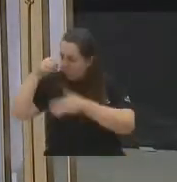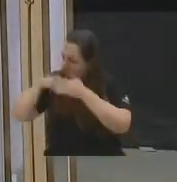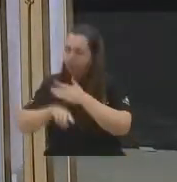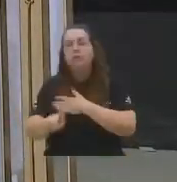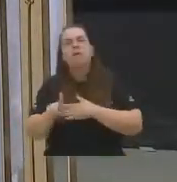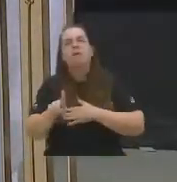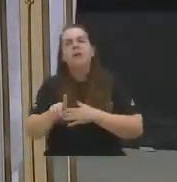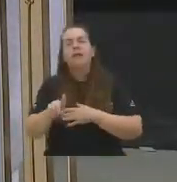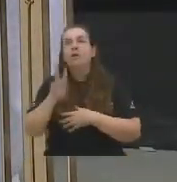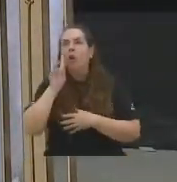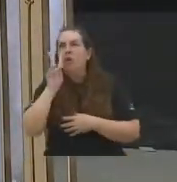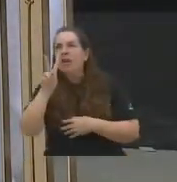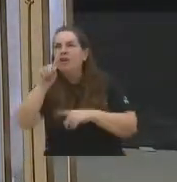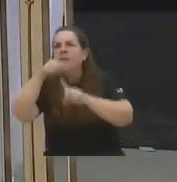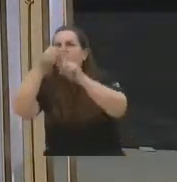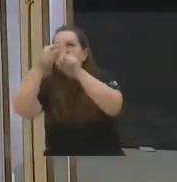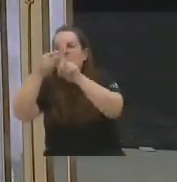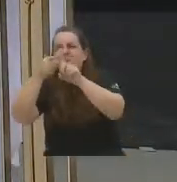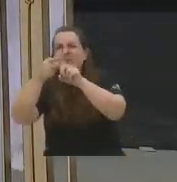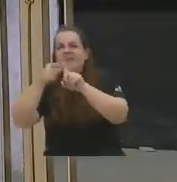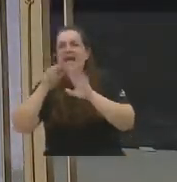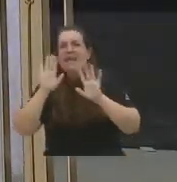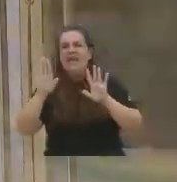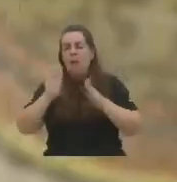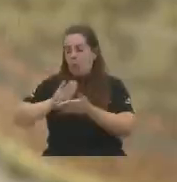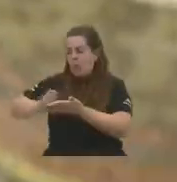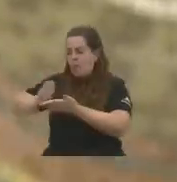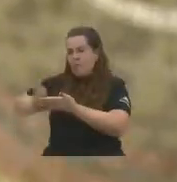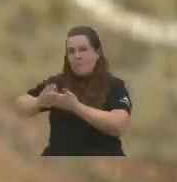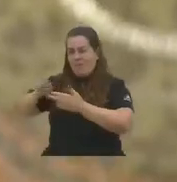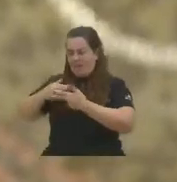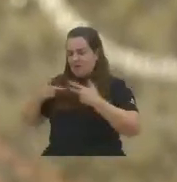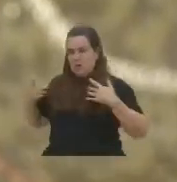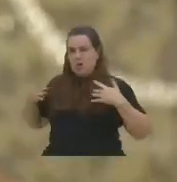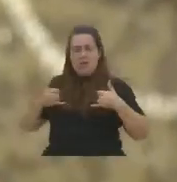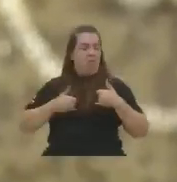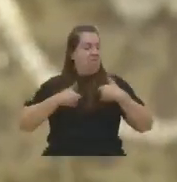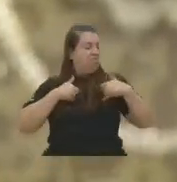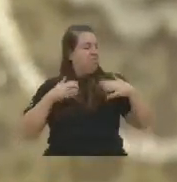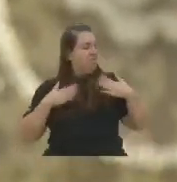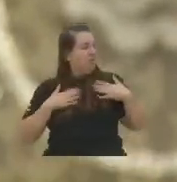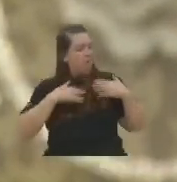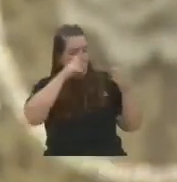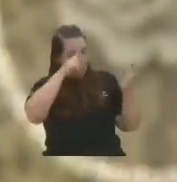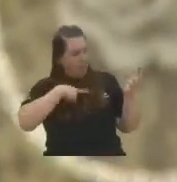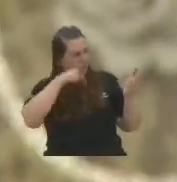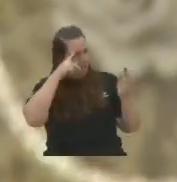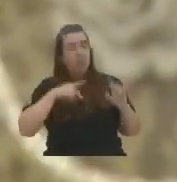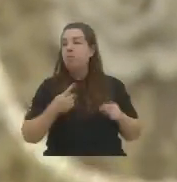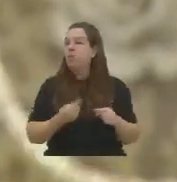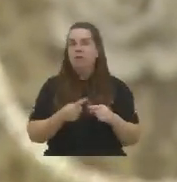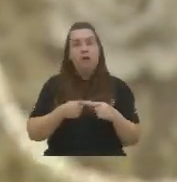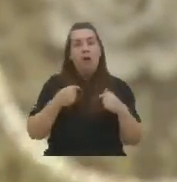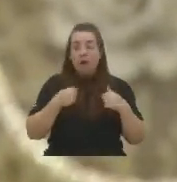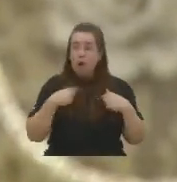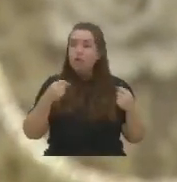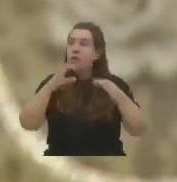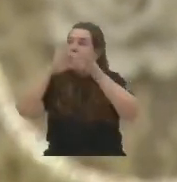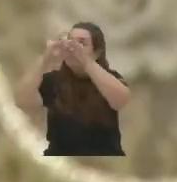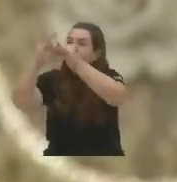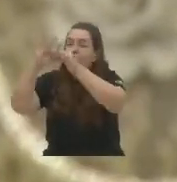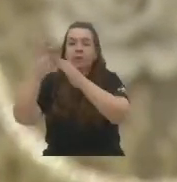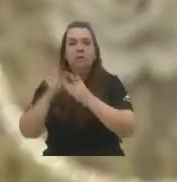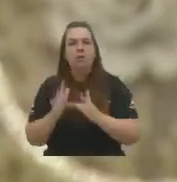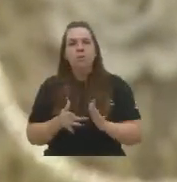soberba humana e mundanista, para nos orientarmos e permanecermos em Cristo, e permanecendo